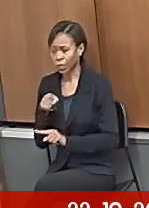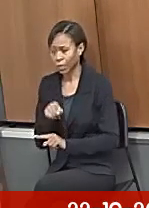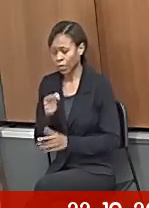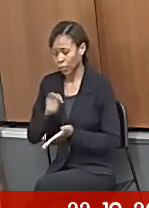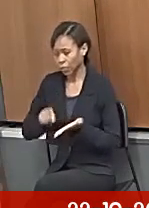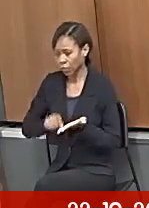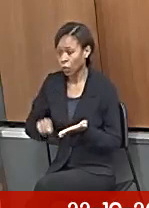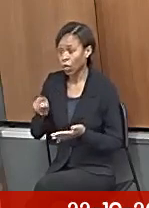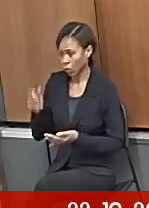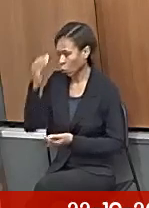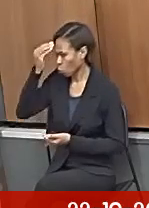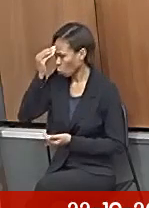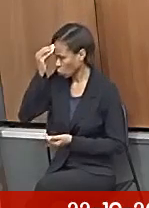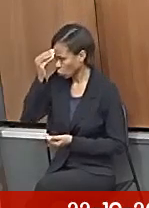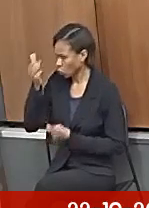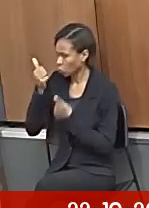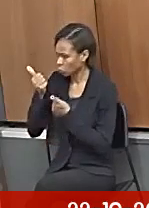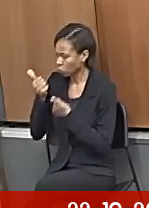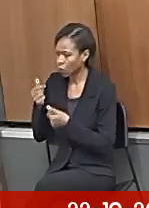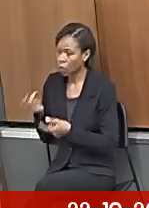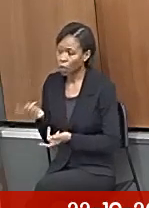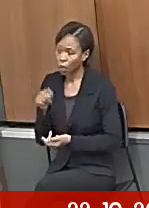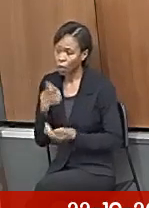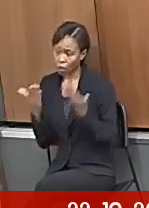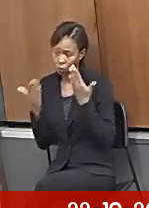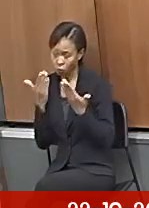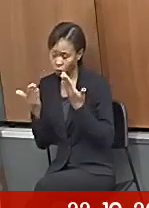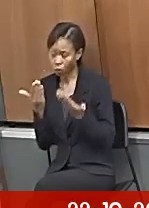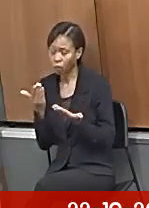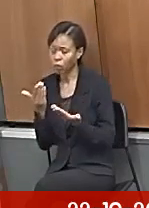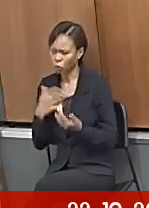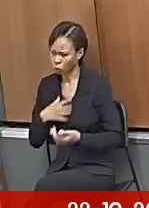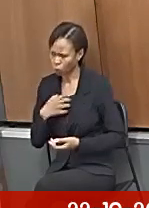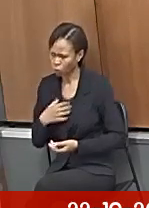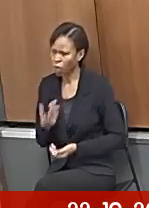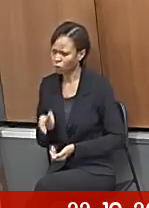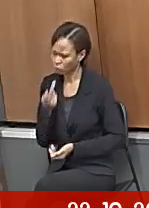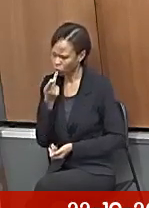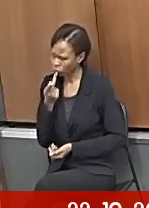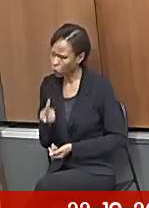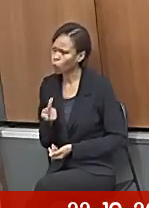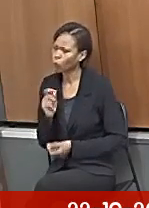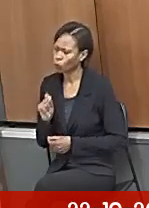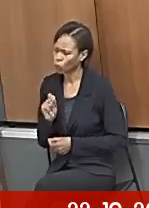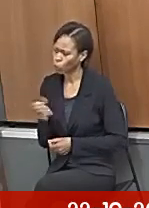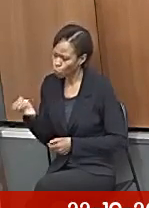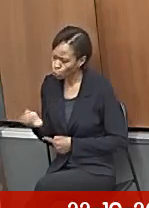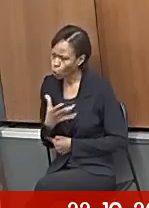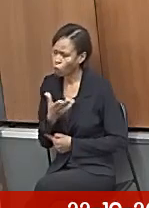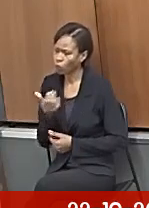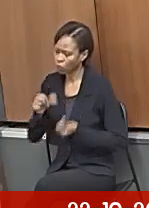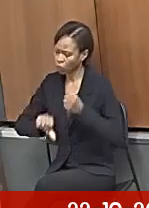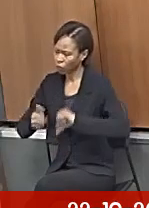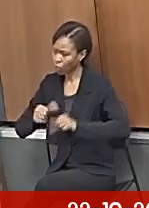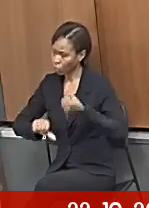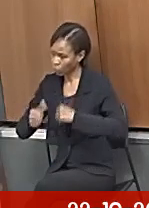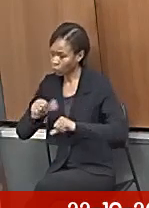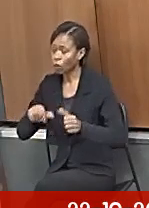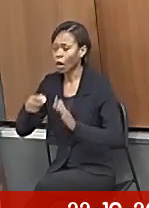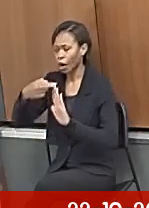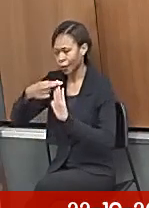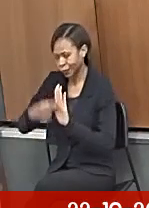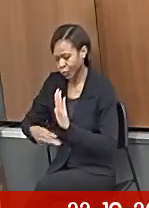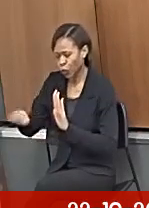cognitivo preservado. A psicóloga ficou muito brava, interviu e indicou uma nova forma de avaliação. Refizeram o